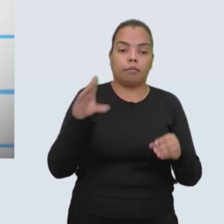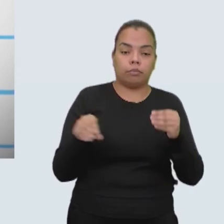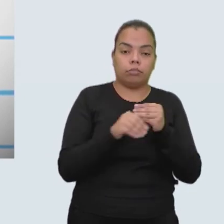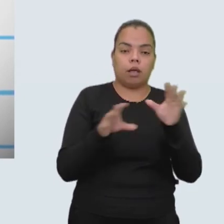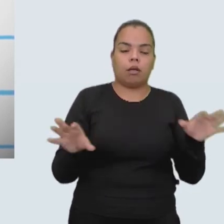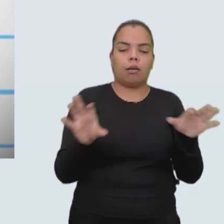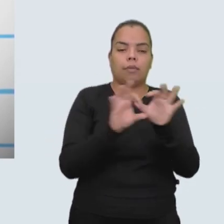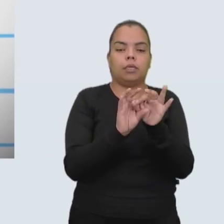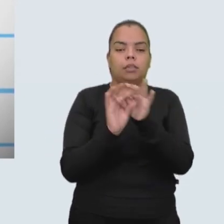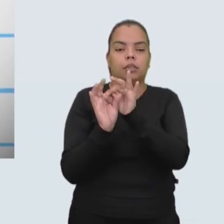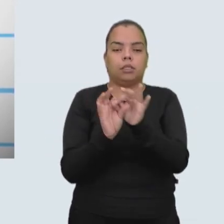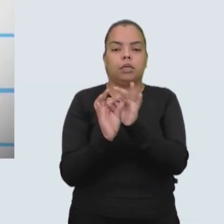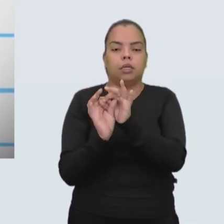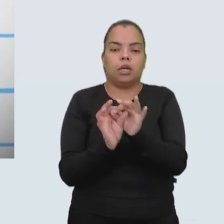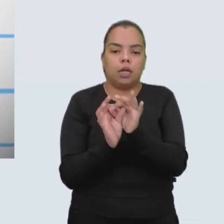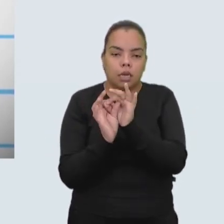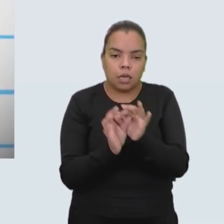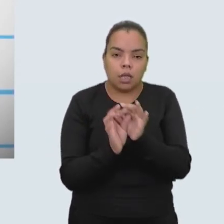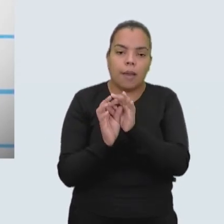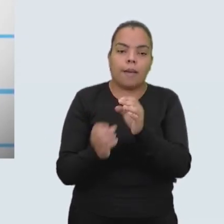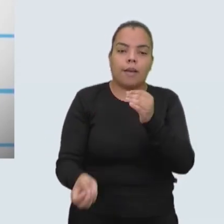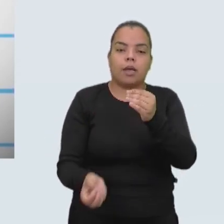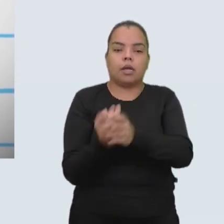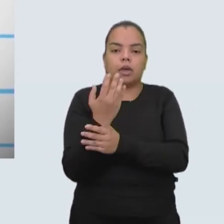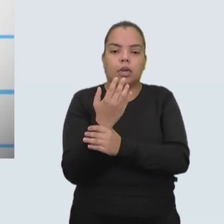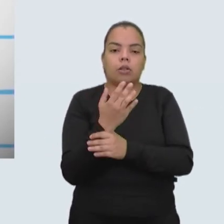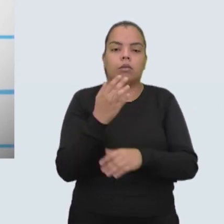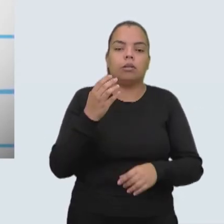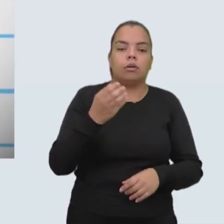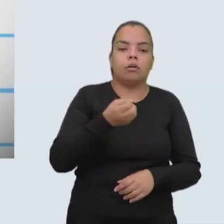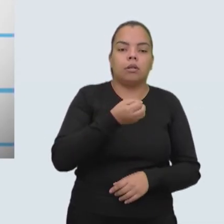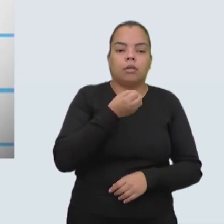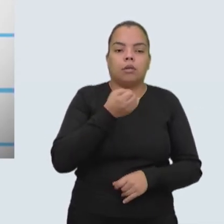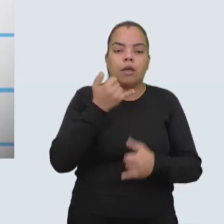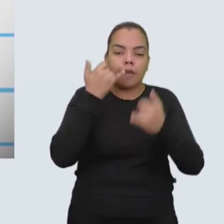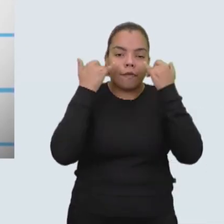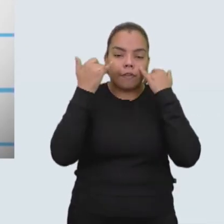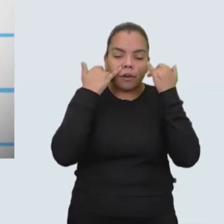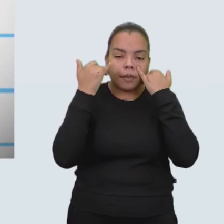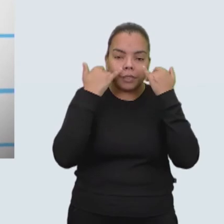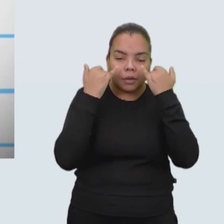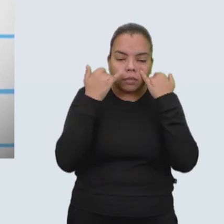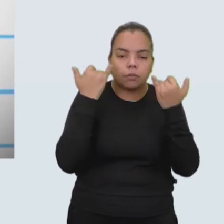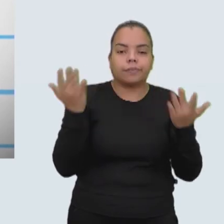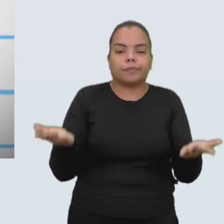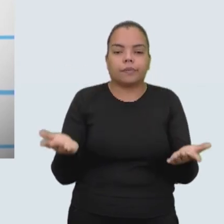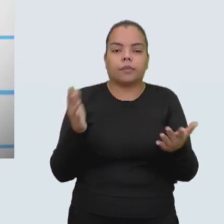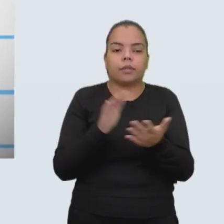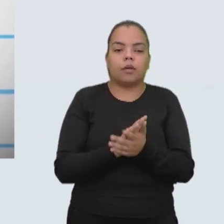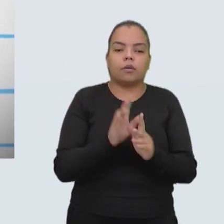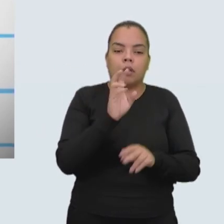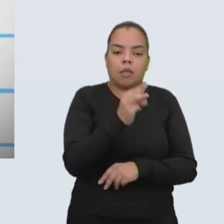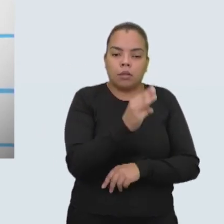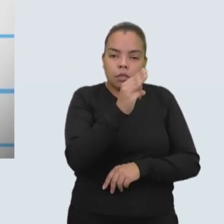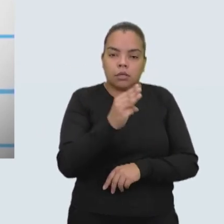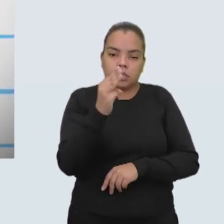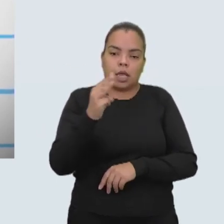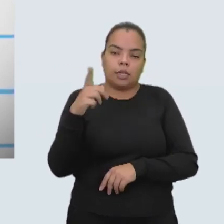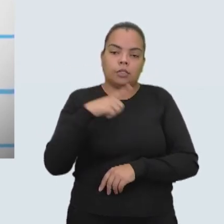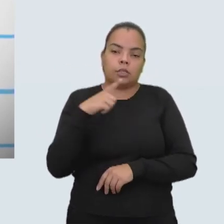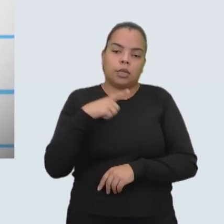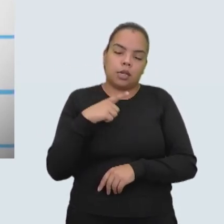Agrário, criou o Sistema Nacional de Informações de Gênero, o SNIG. No site, você poderá encontrar mais informações